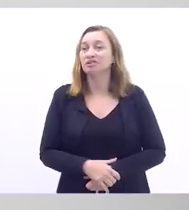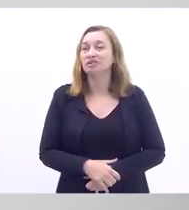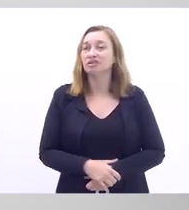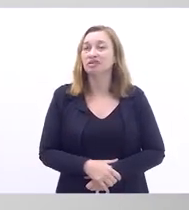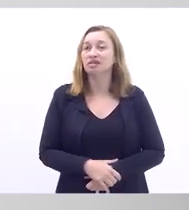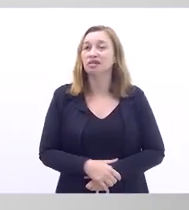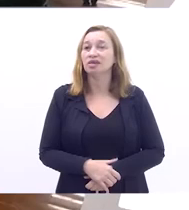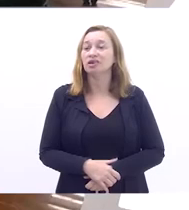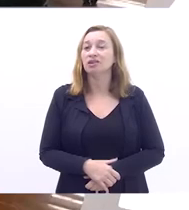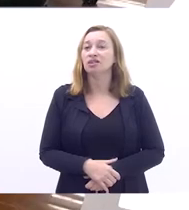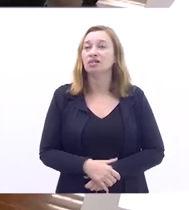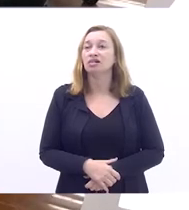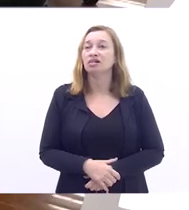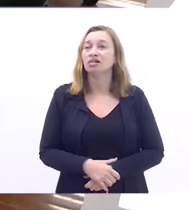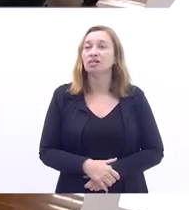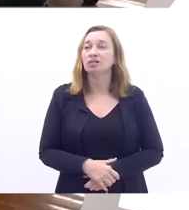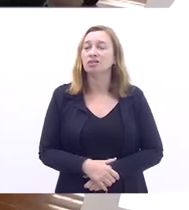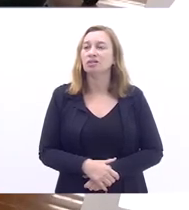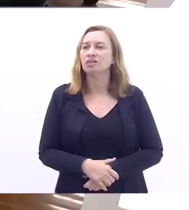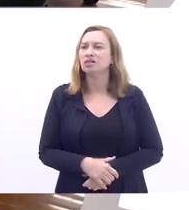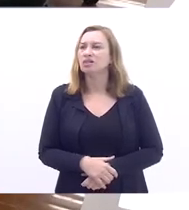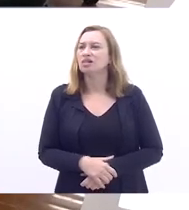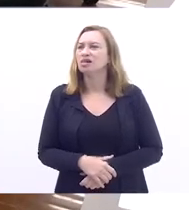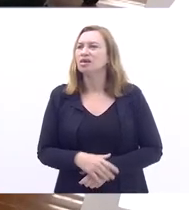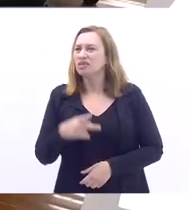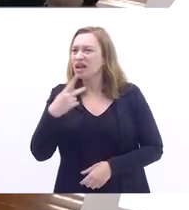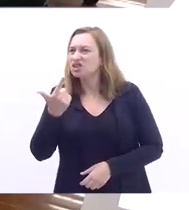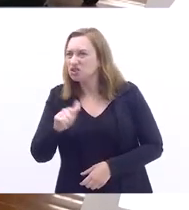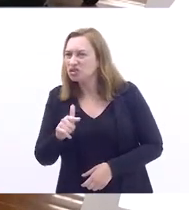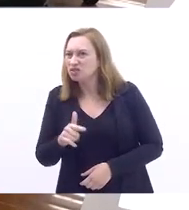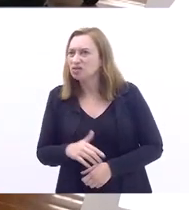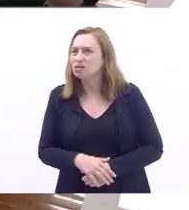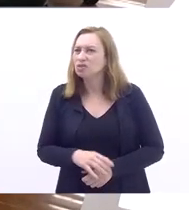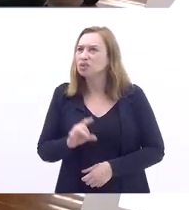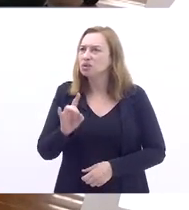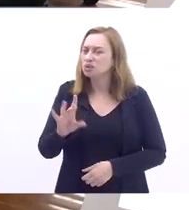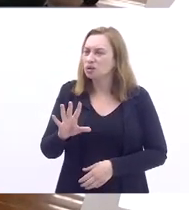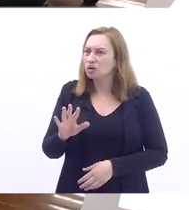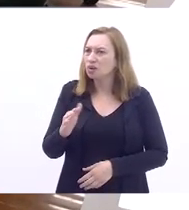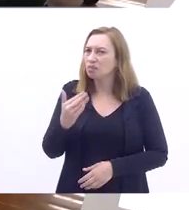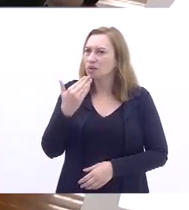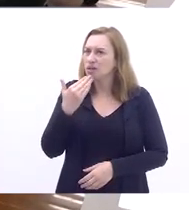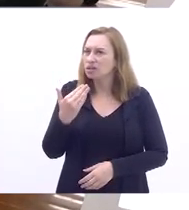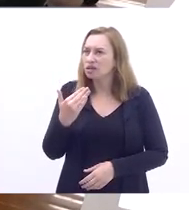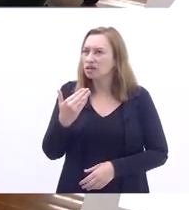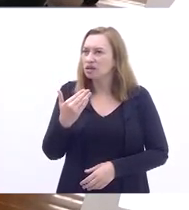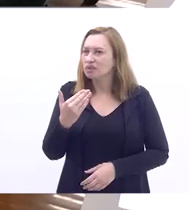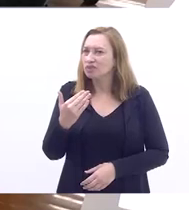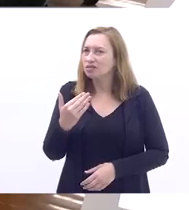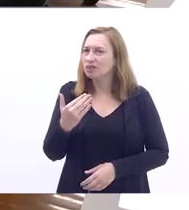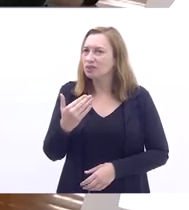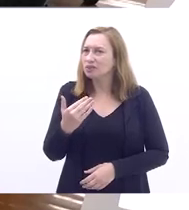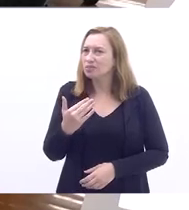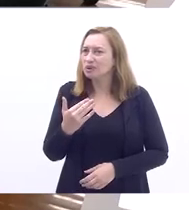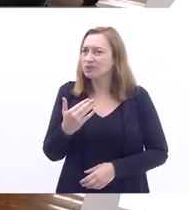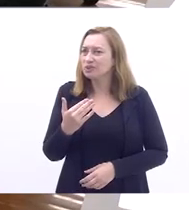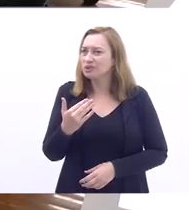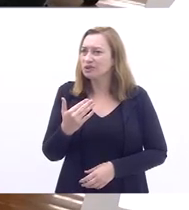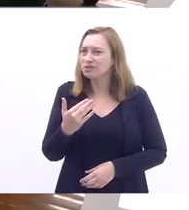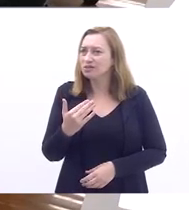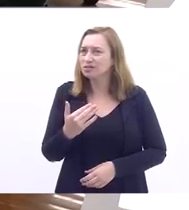o filme Sonic amarrar inscrição o que sugeri passou só para gente não é assim ó